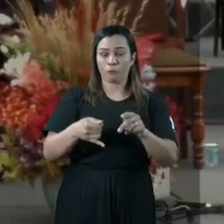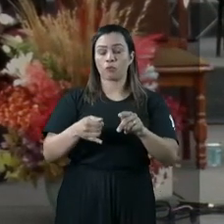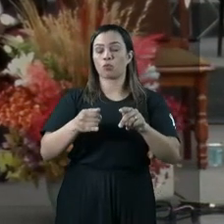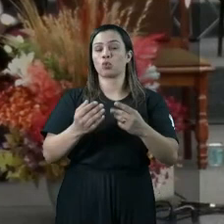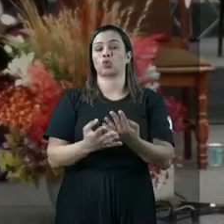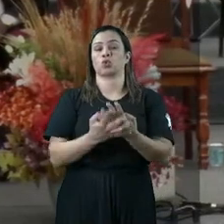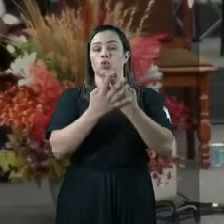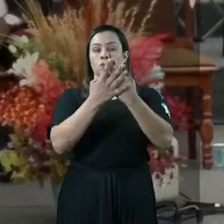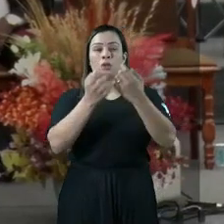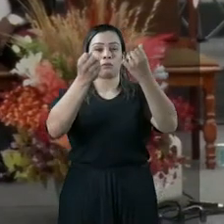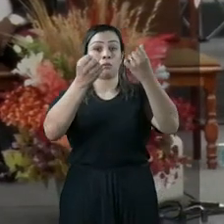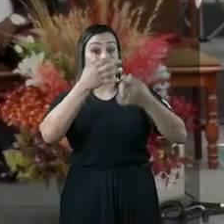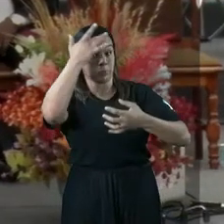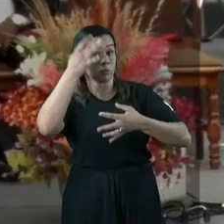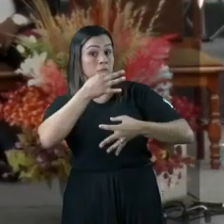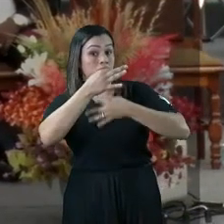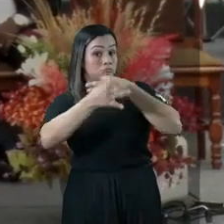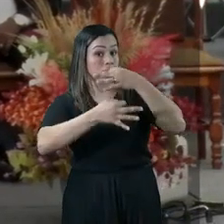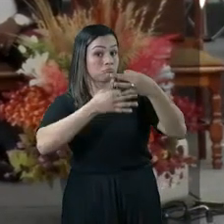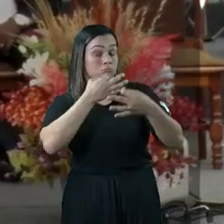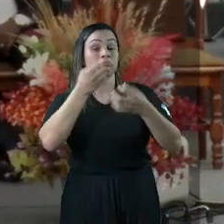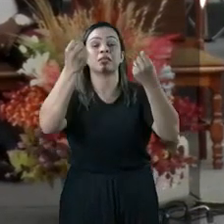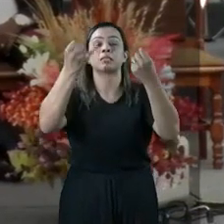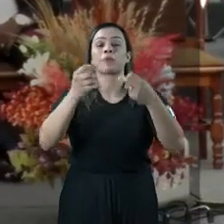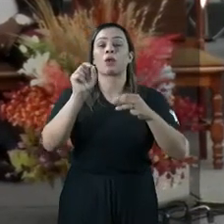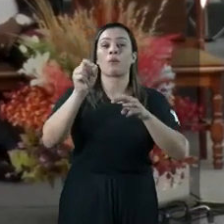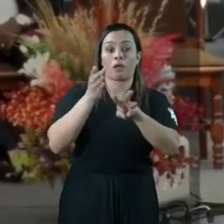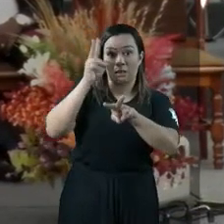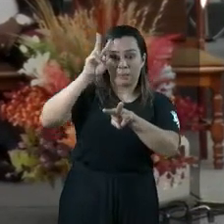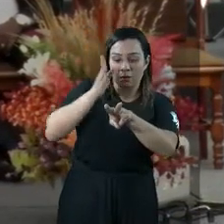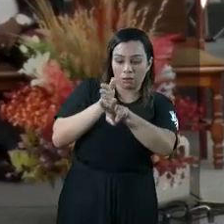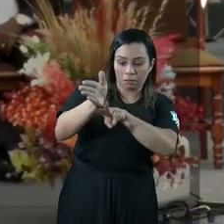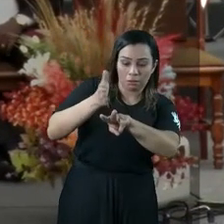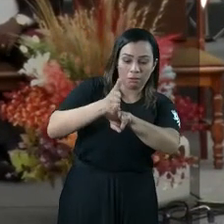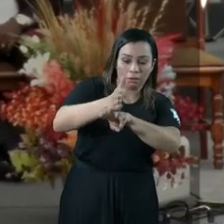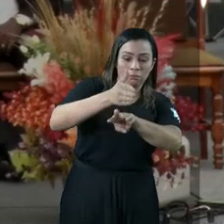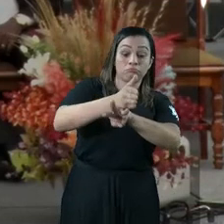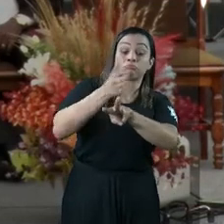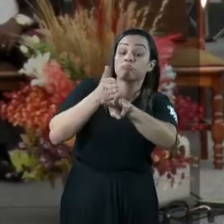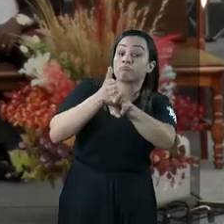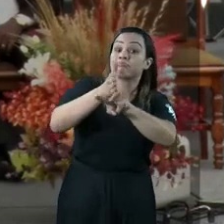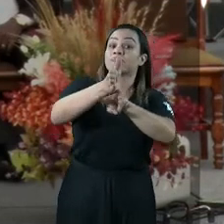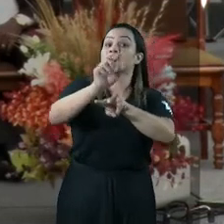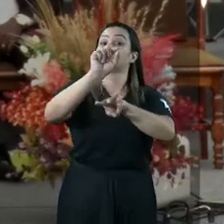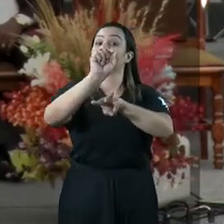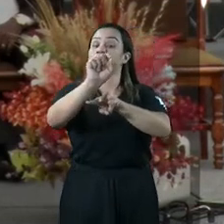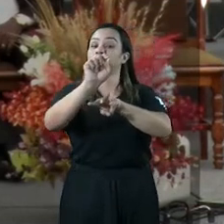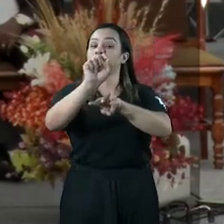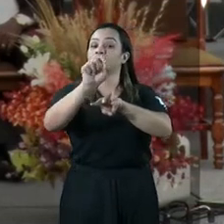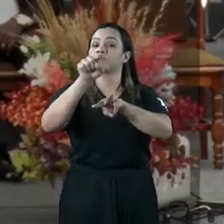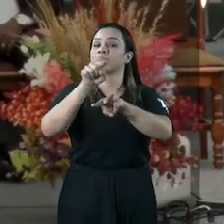que a segunda ótica interpretativa que esse texto, essa história, este salmo nos fornece, é